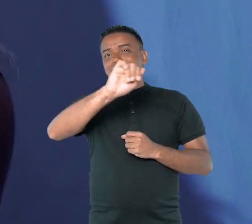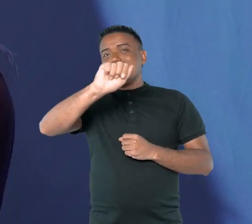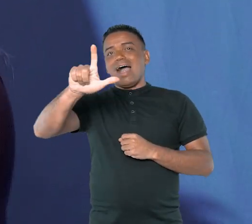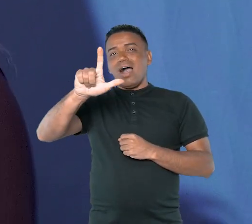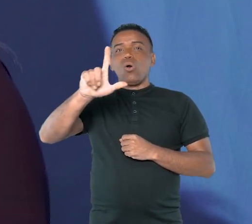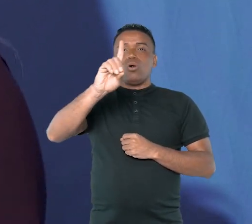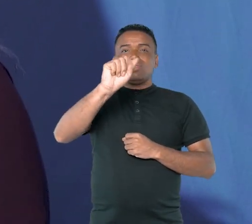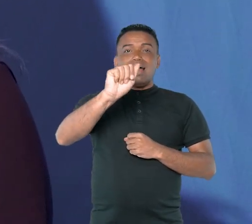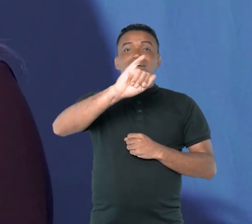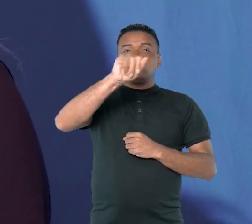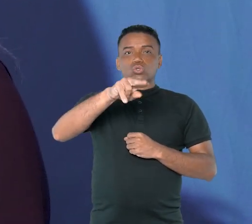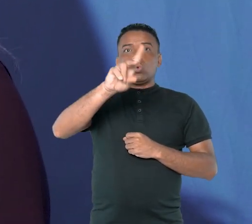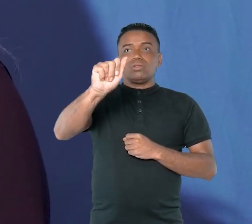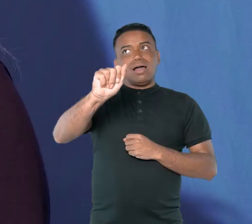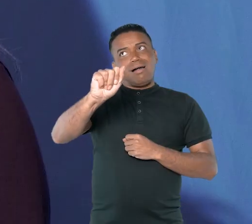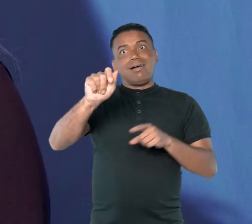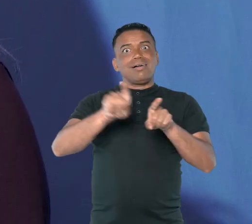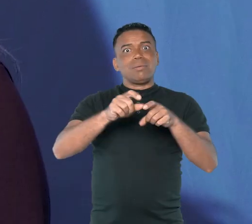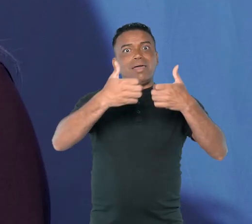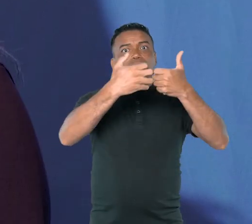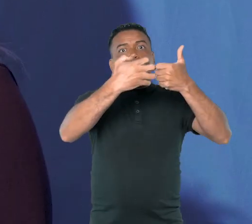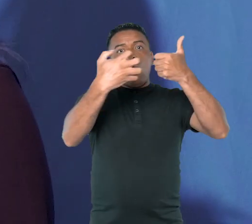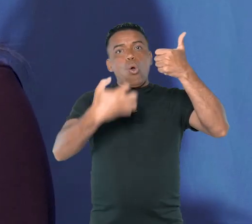As ladeiras de Ouro Preto